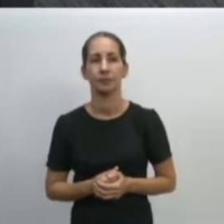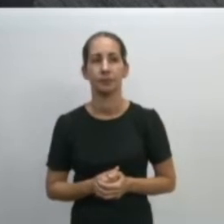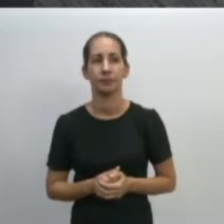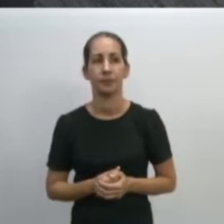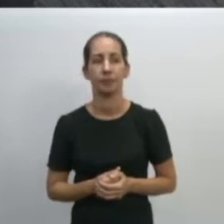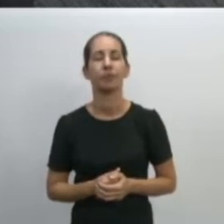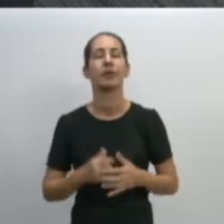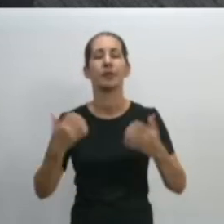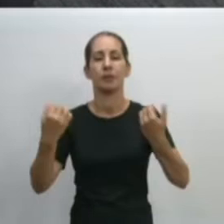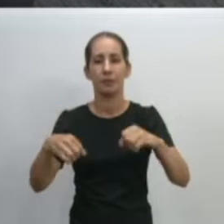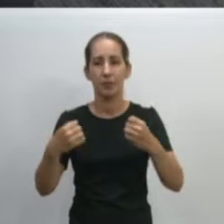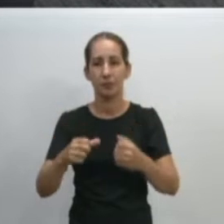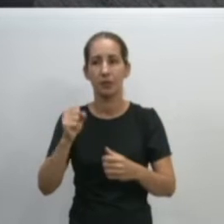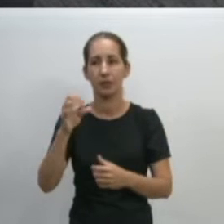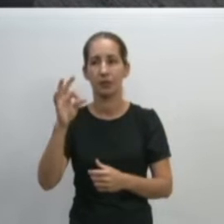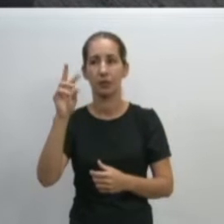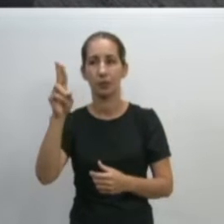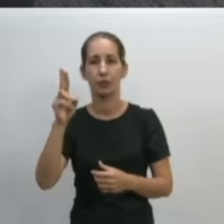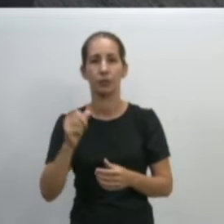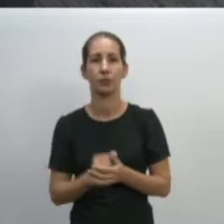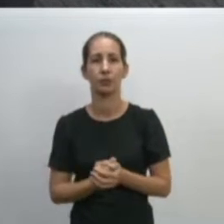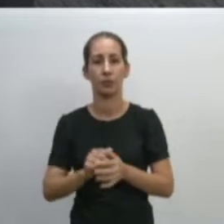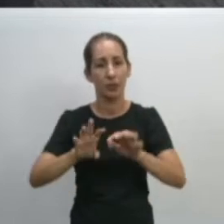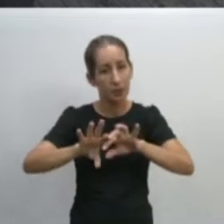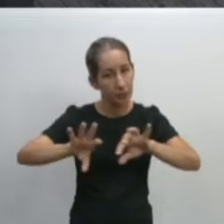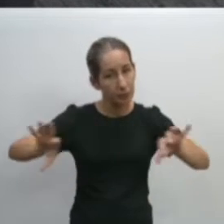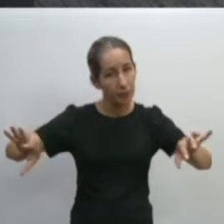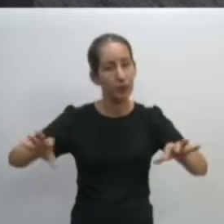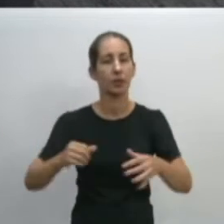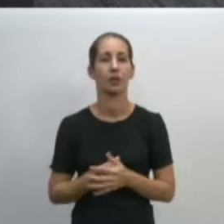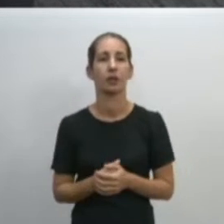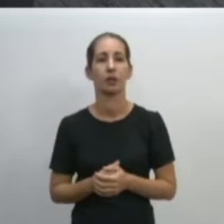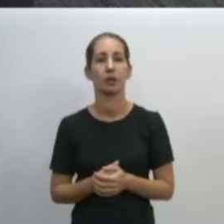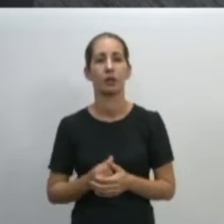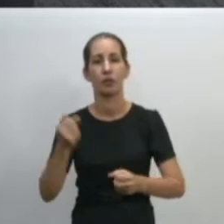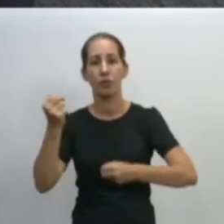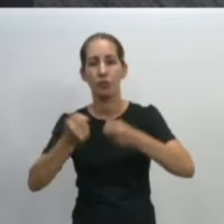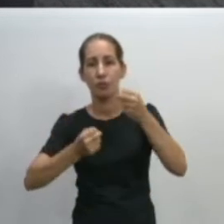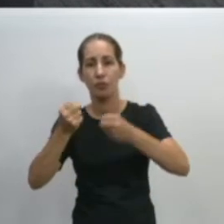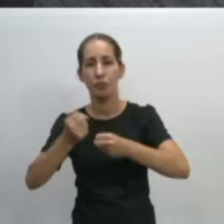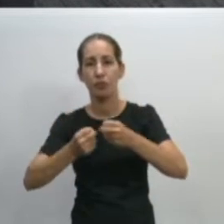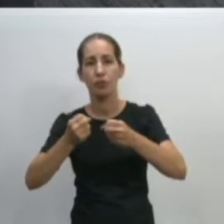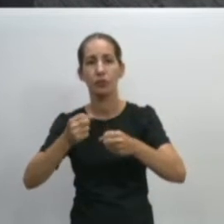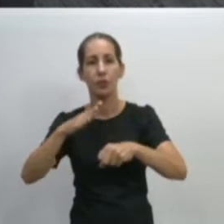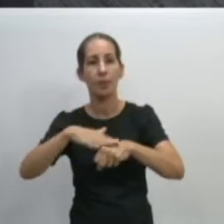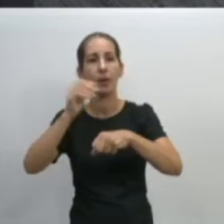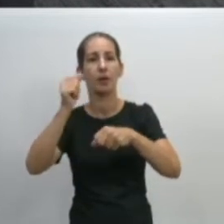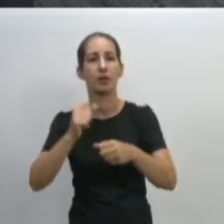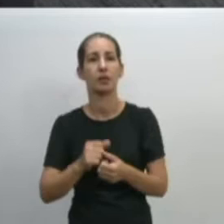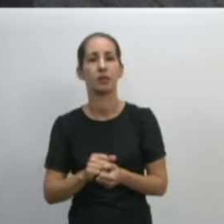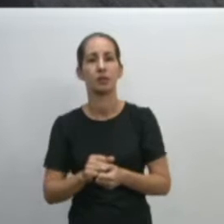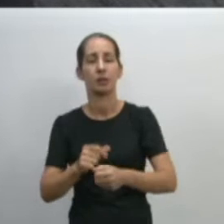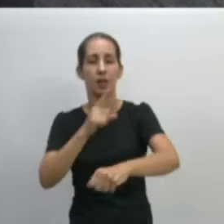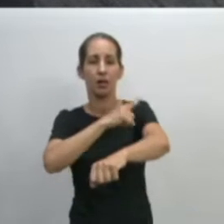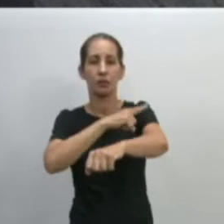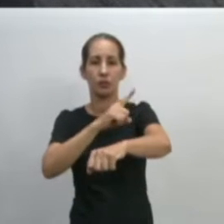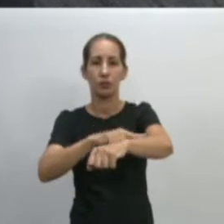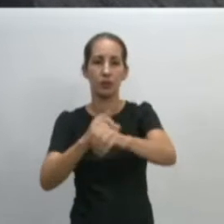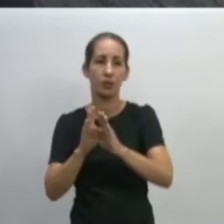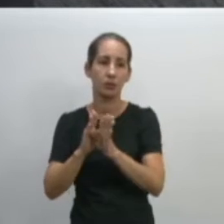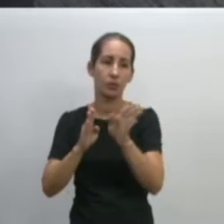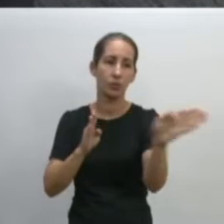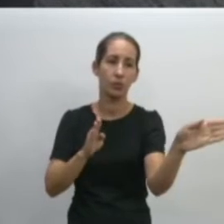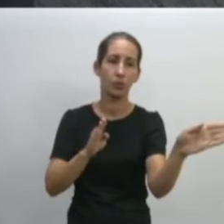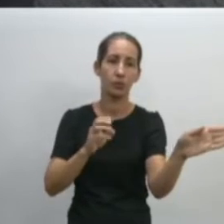É preciso que a STTU desbloqueie aquela área, tendo em vista que o fluxo de veículo maior é para a Zona Norte e não